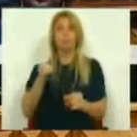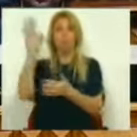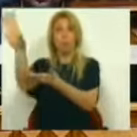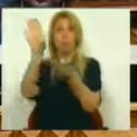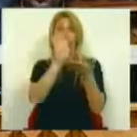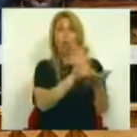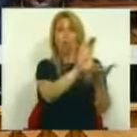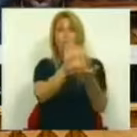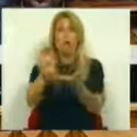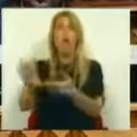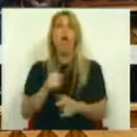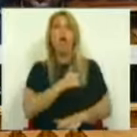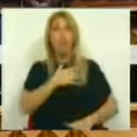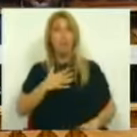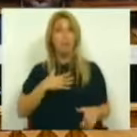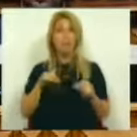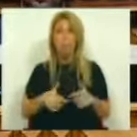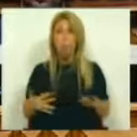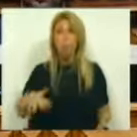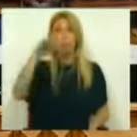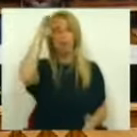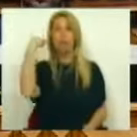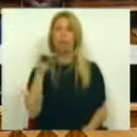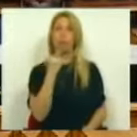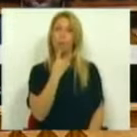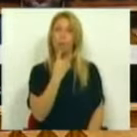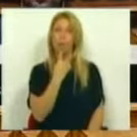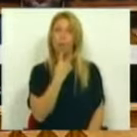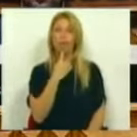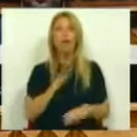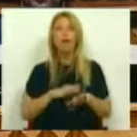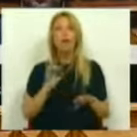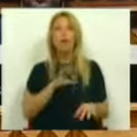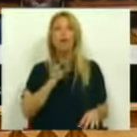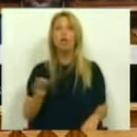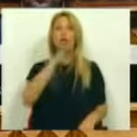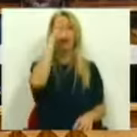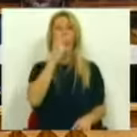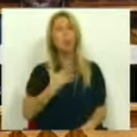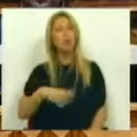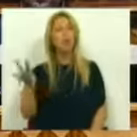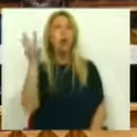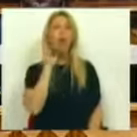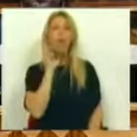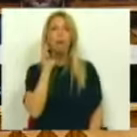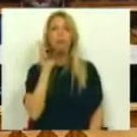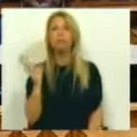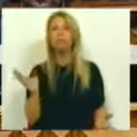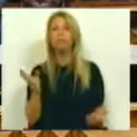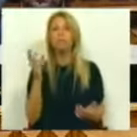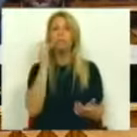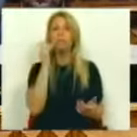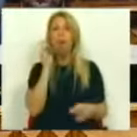das empresas é hoje de uma dificuldade extrema. Por isso, Sr. Primeiro-Ministro, gostaria de o ouvir sobre o